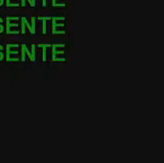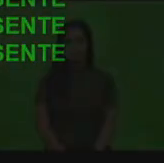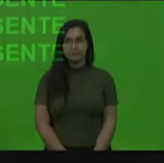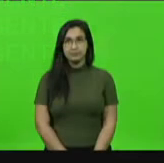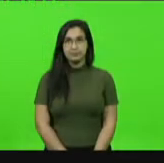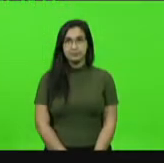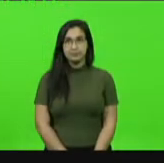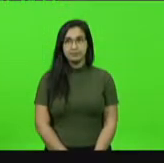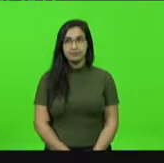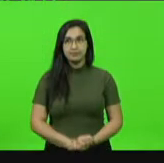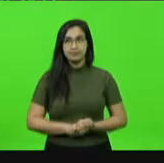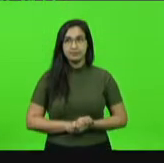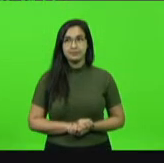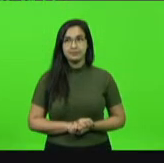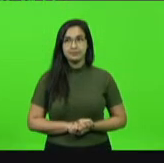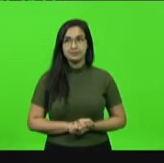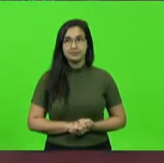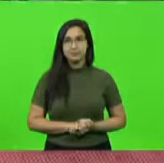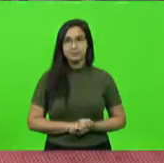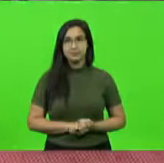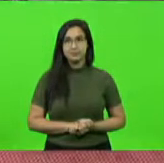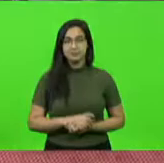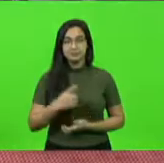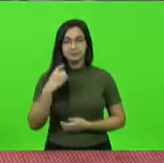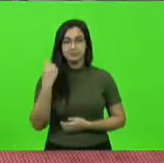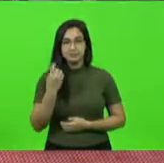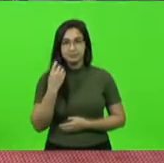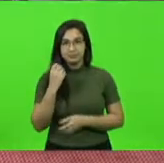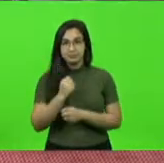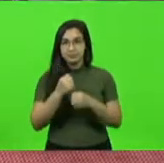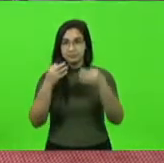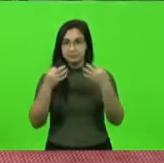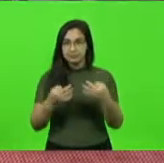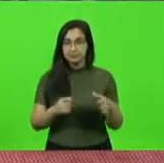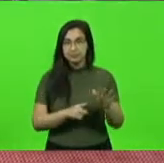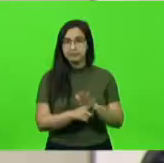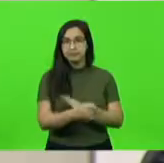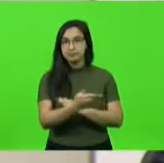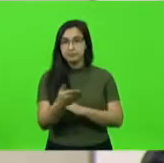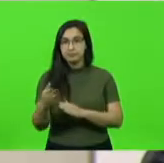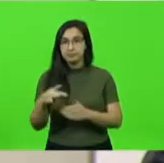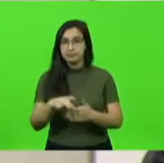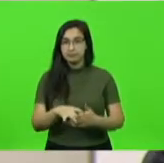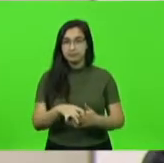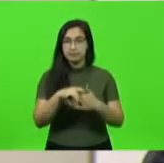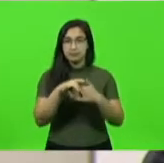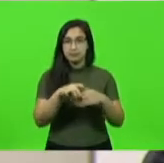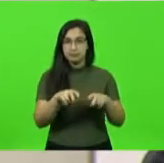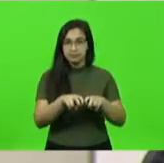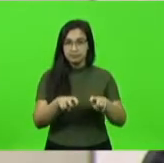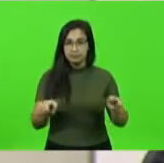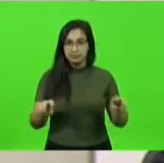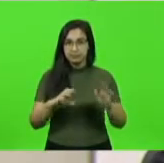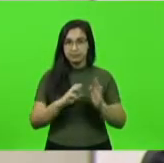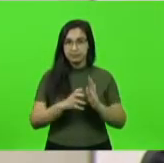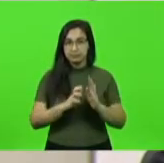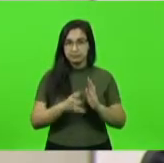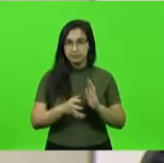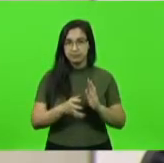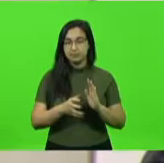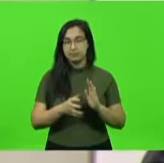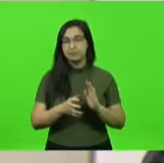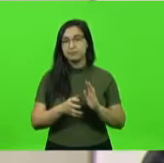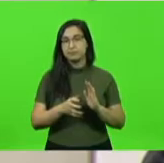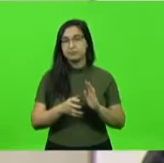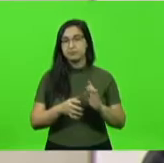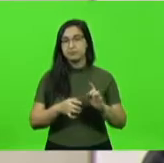Havendo um quórum, consulto os senhores líderes para apreciarmos